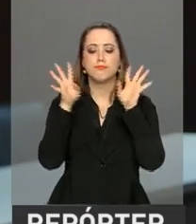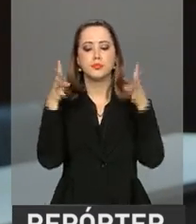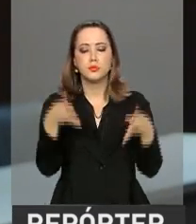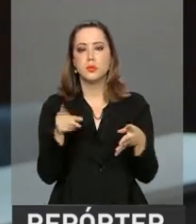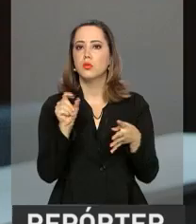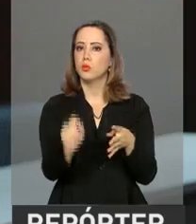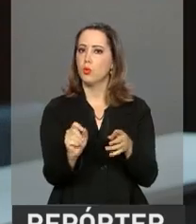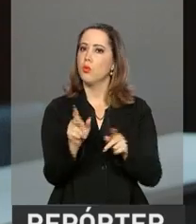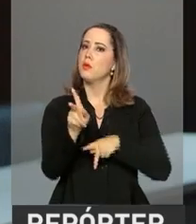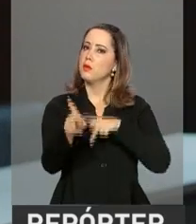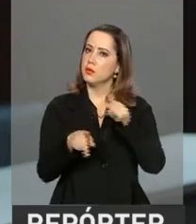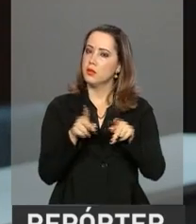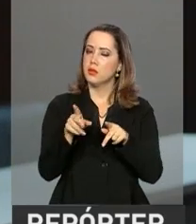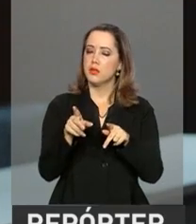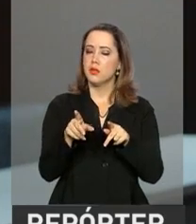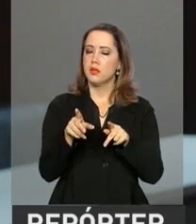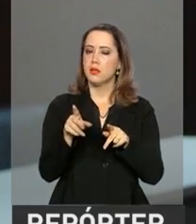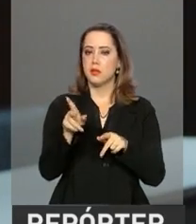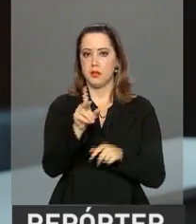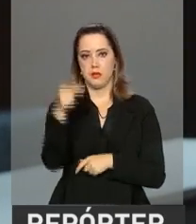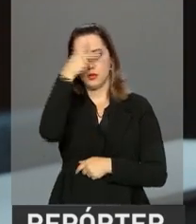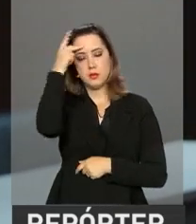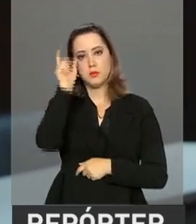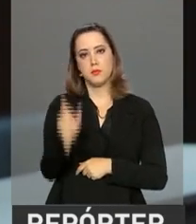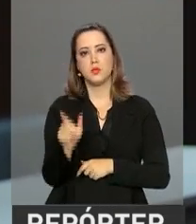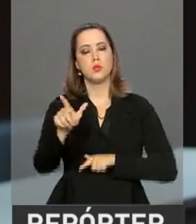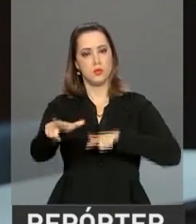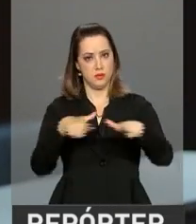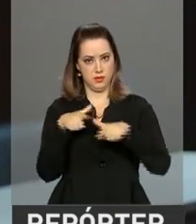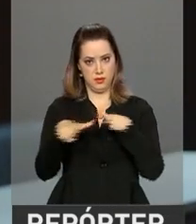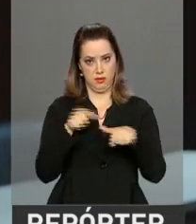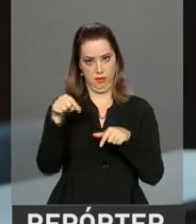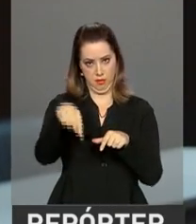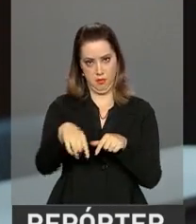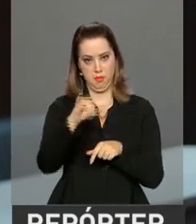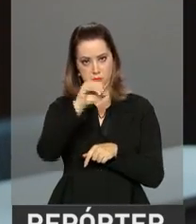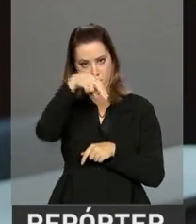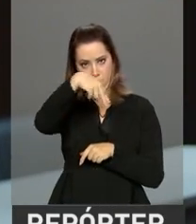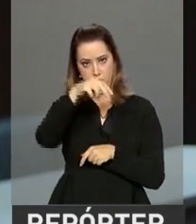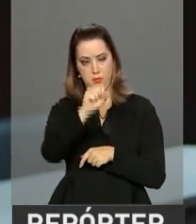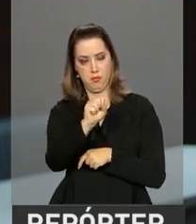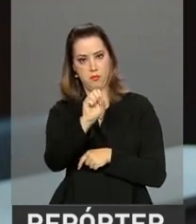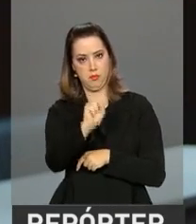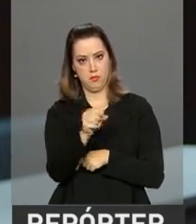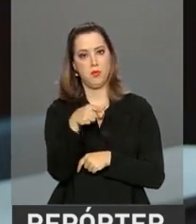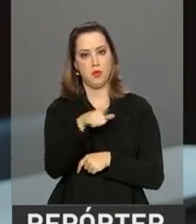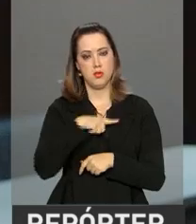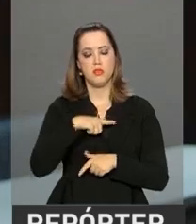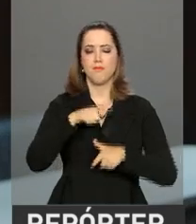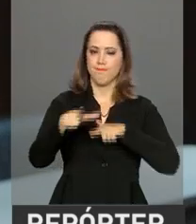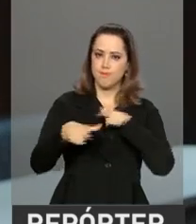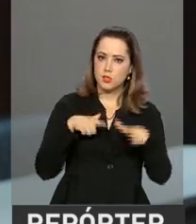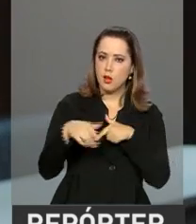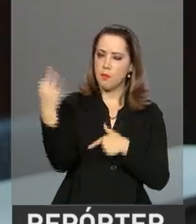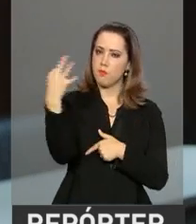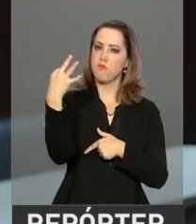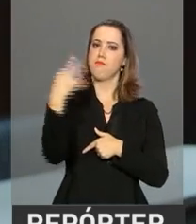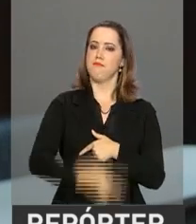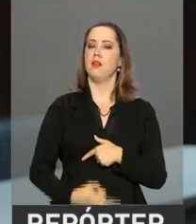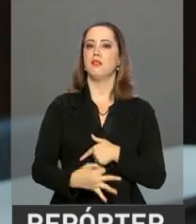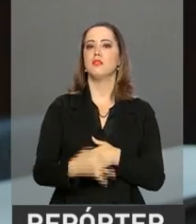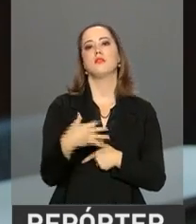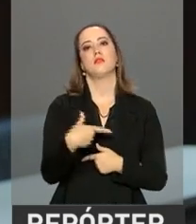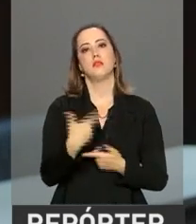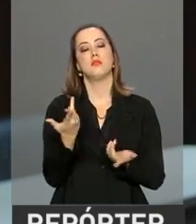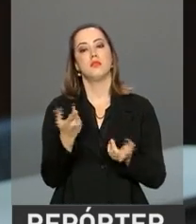Generoso para com o nosso público interno nós temos um quadro de funcionários já muito qualificado muito determinado Que Tem trabalhado de forma diuturna para atender